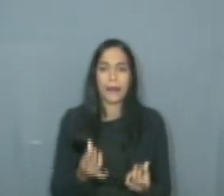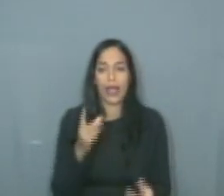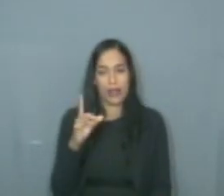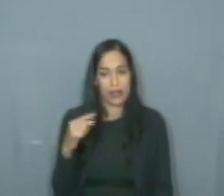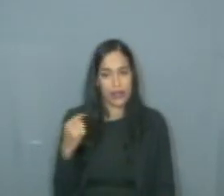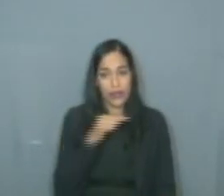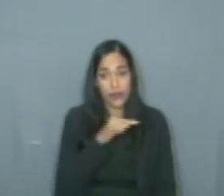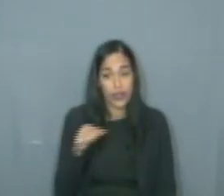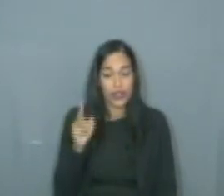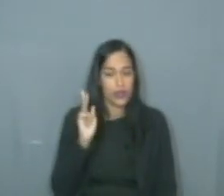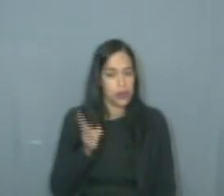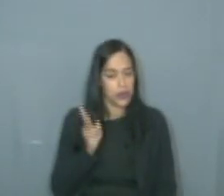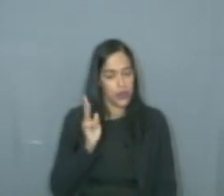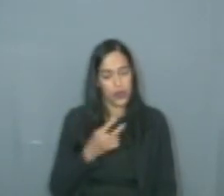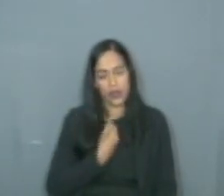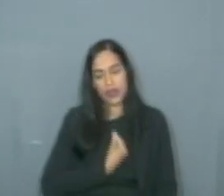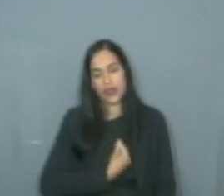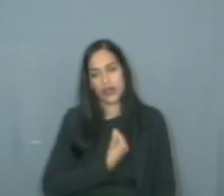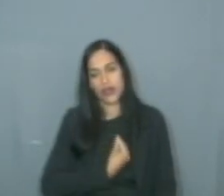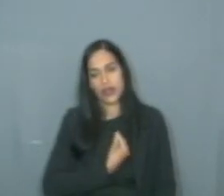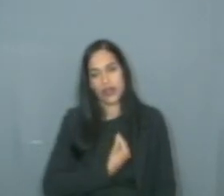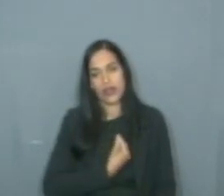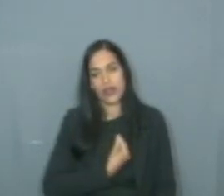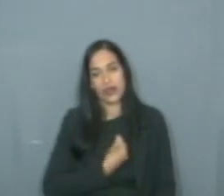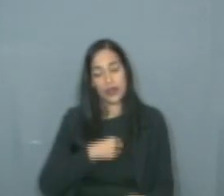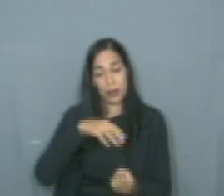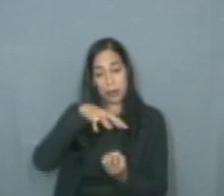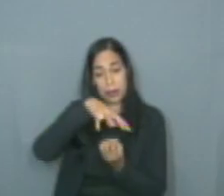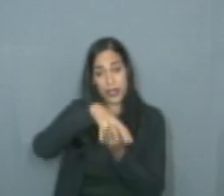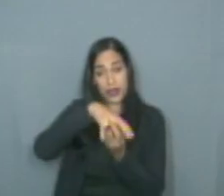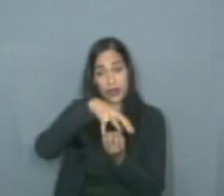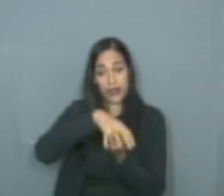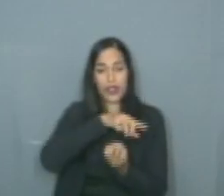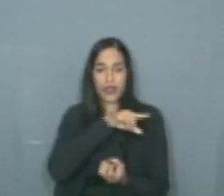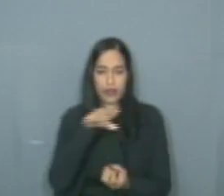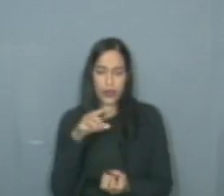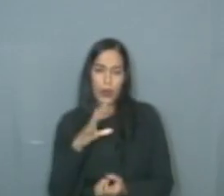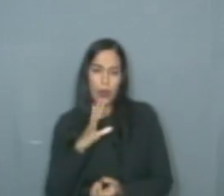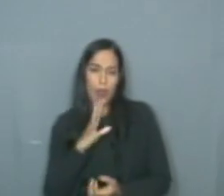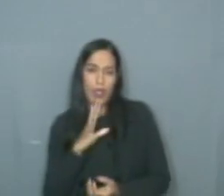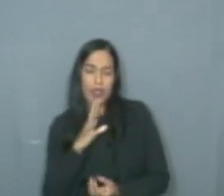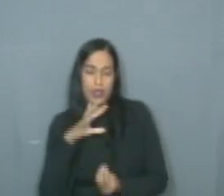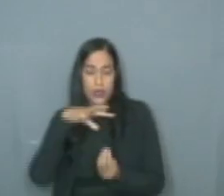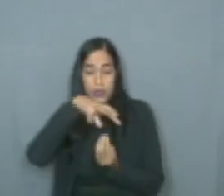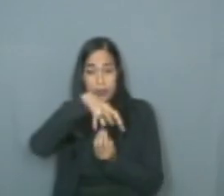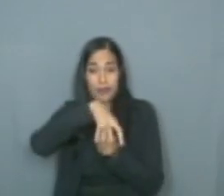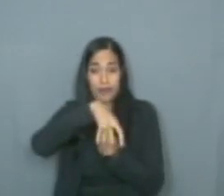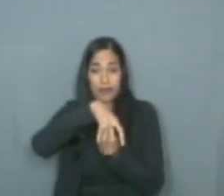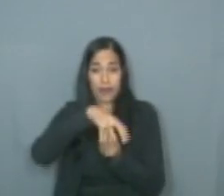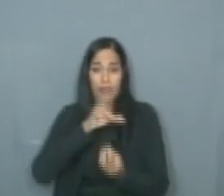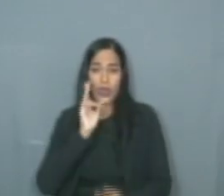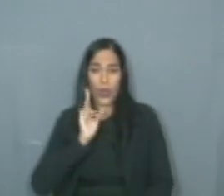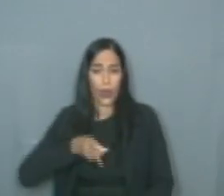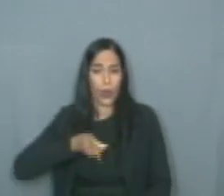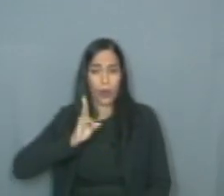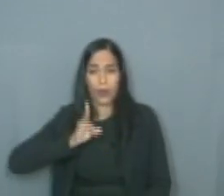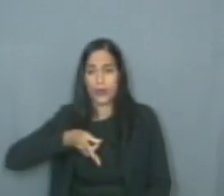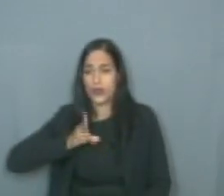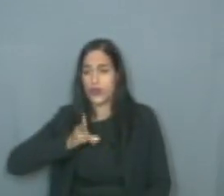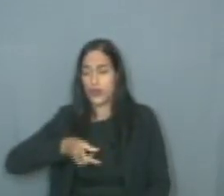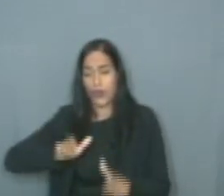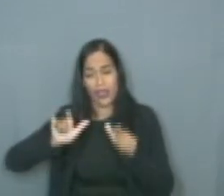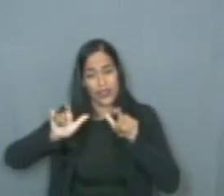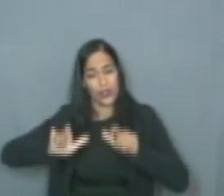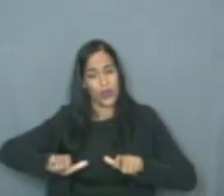verdade, continuar existindo. E para o Paço do Frevo, que todos aqui conhecem, que ele continue sendo esse lugar